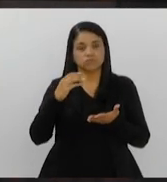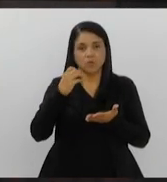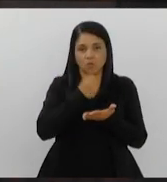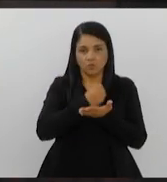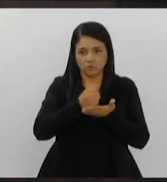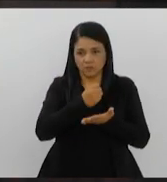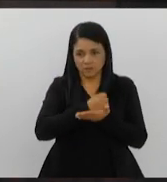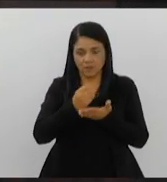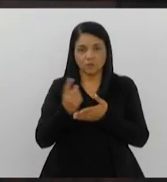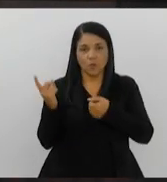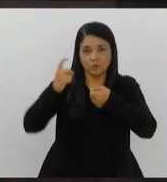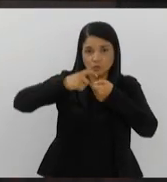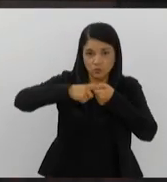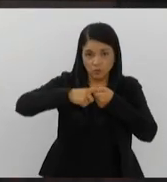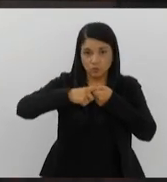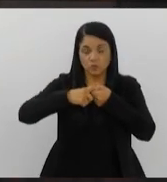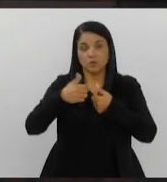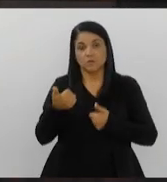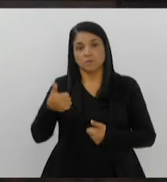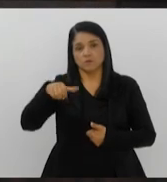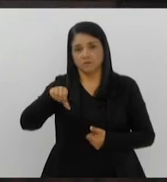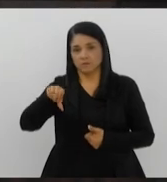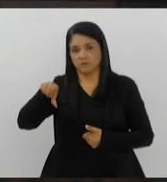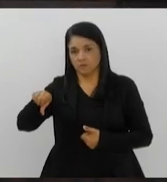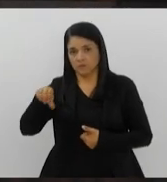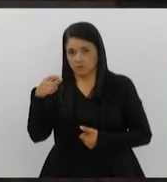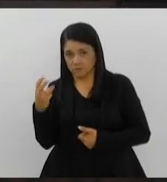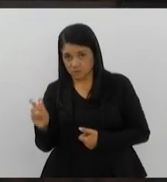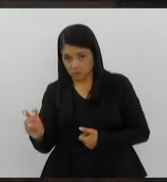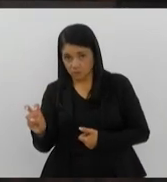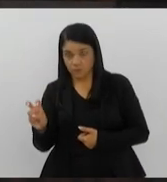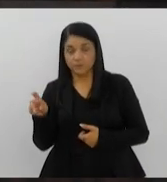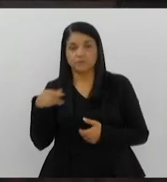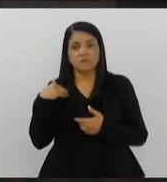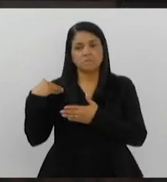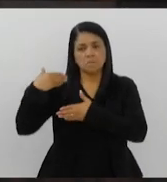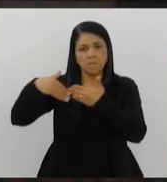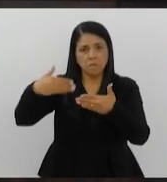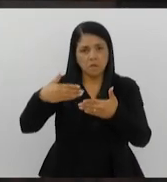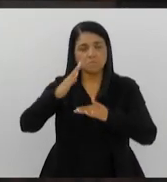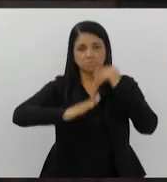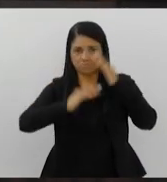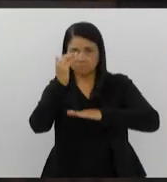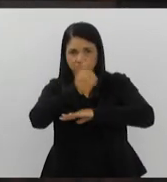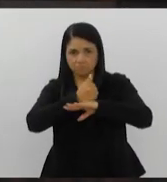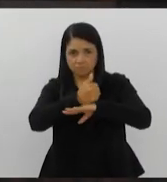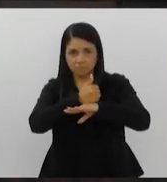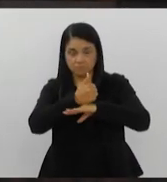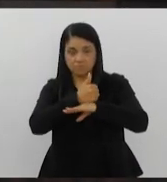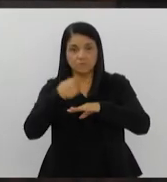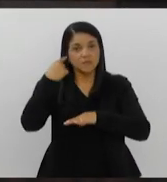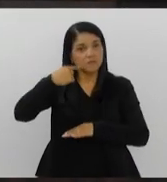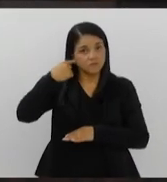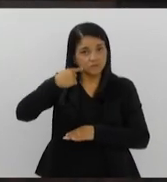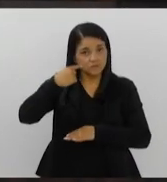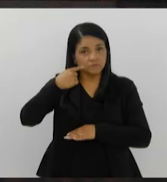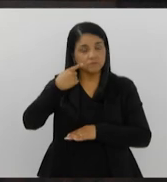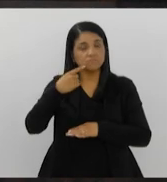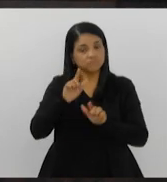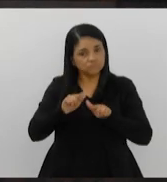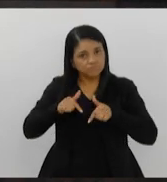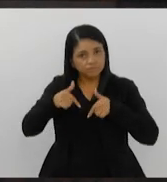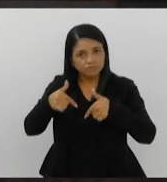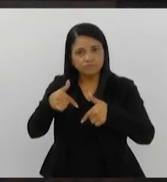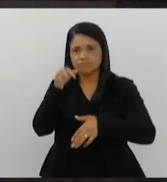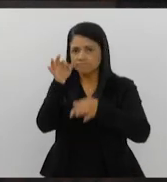em 1995 ao longo da sua carreira como advogado Manteve intensa atividade